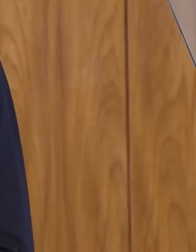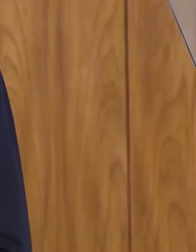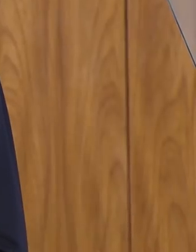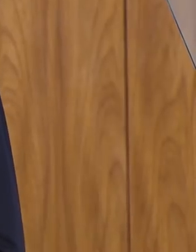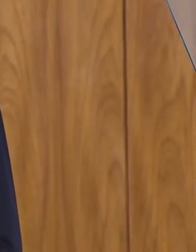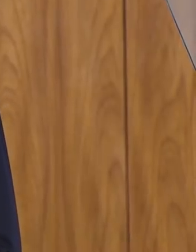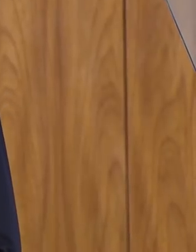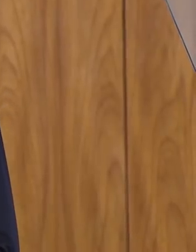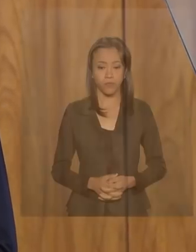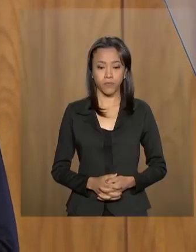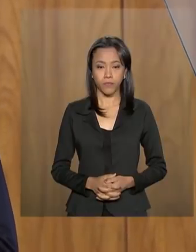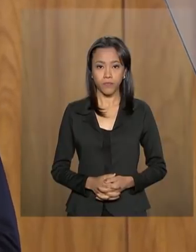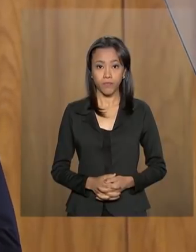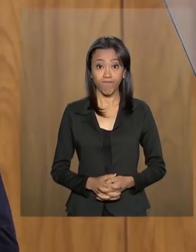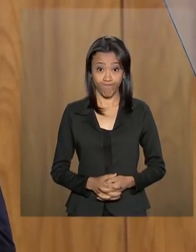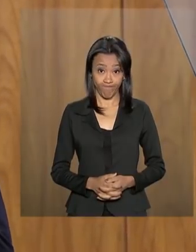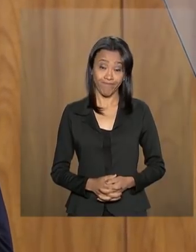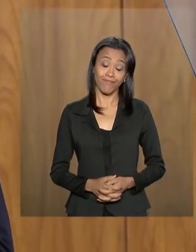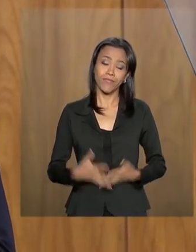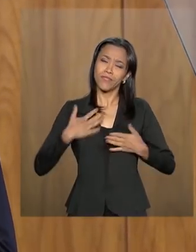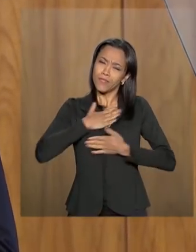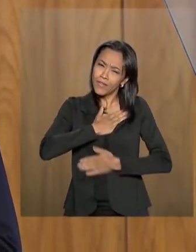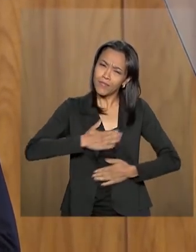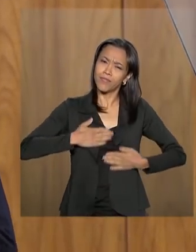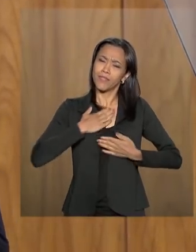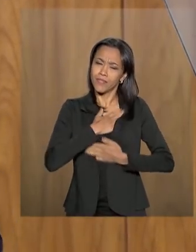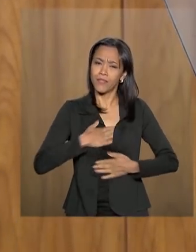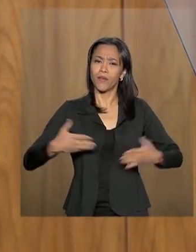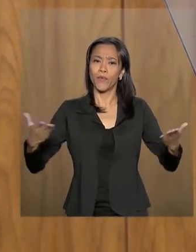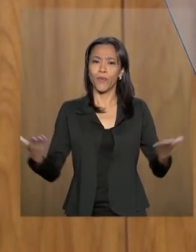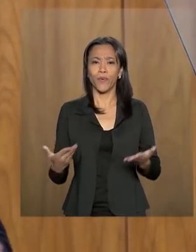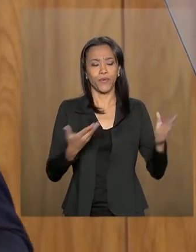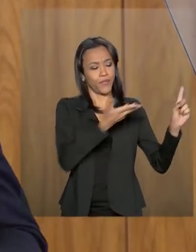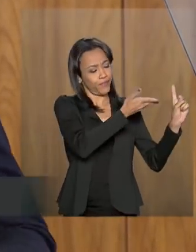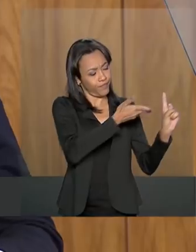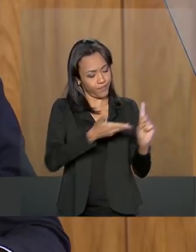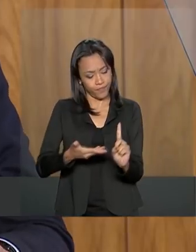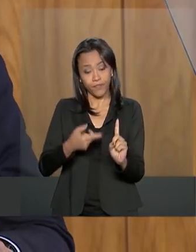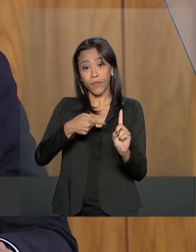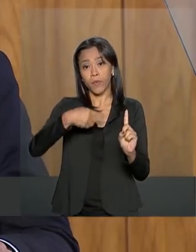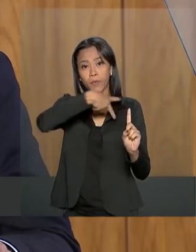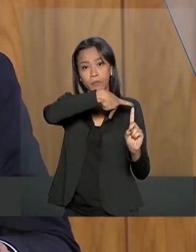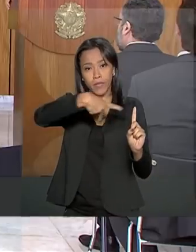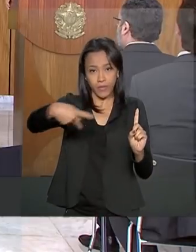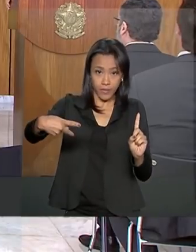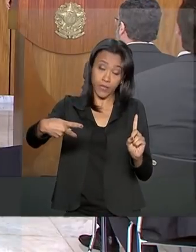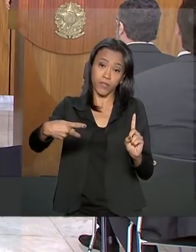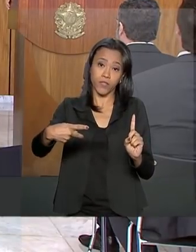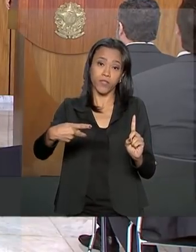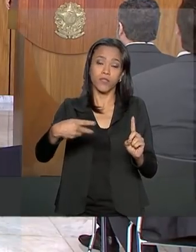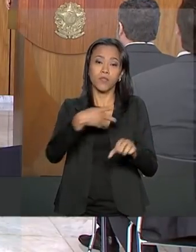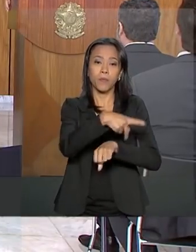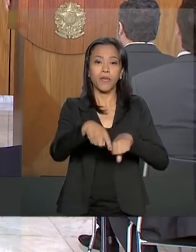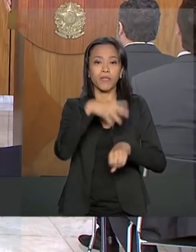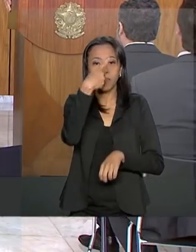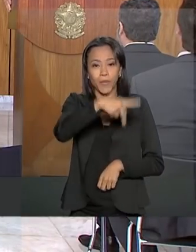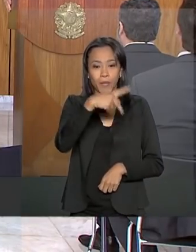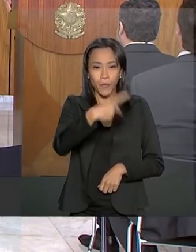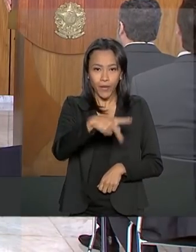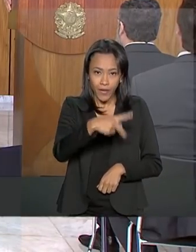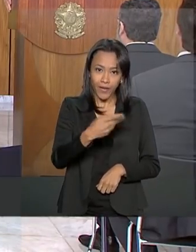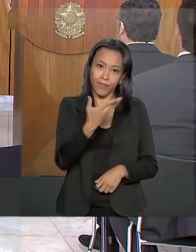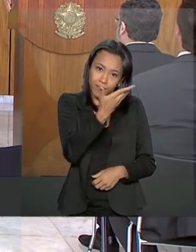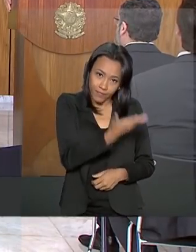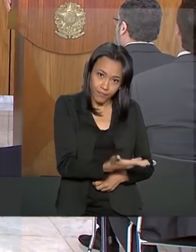hoje o presidente do Paraguai. Se me permite, meu irmão